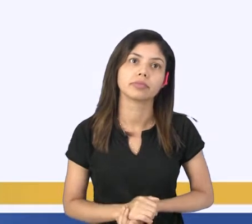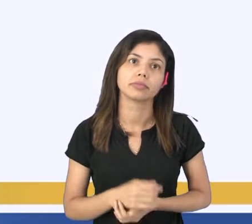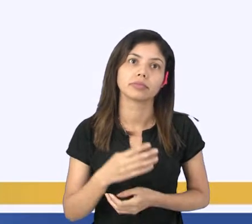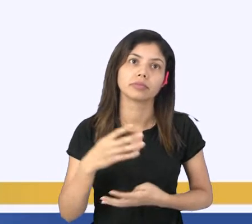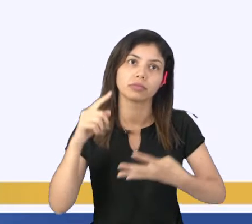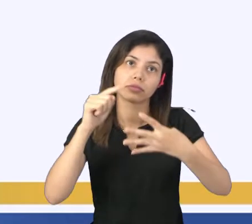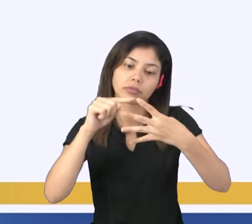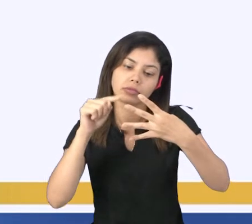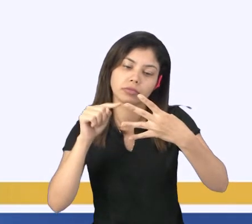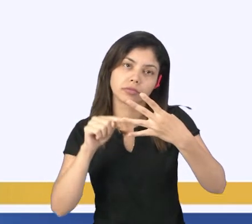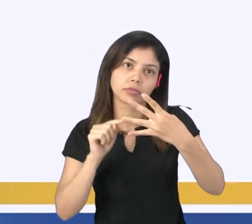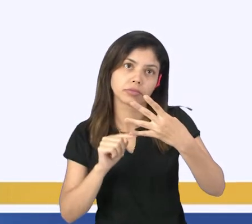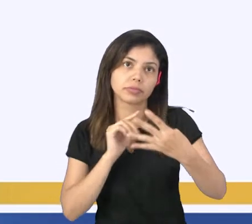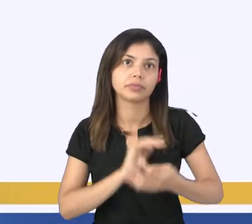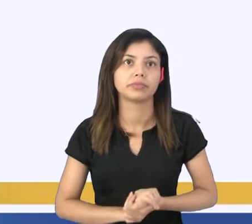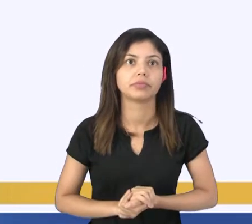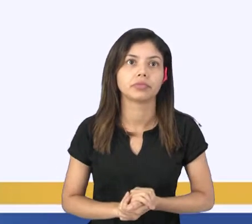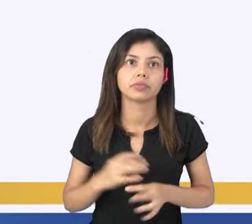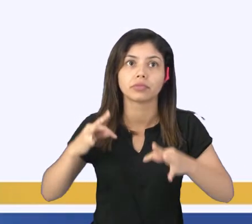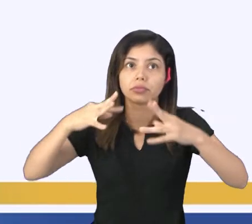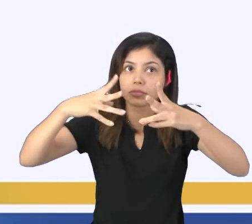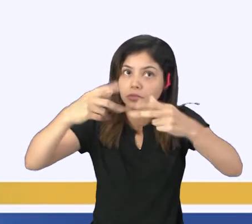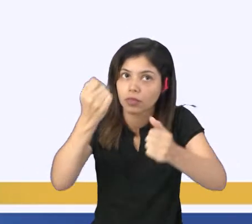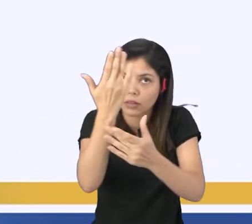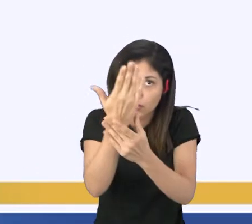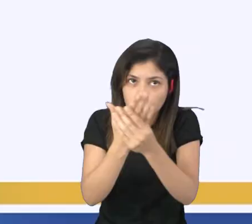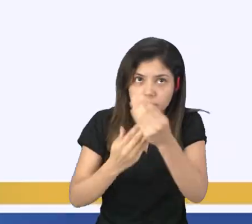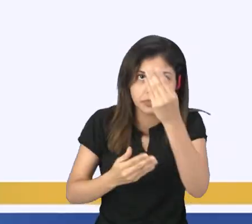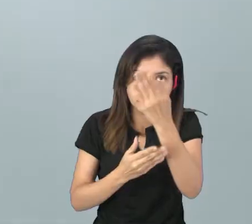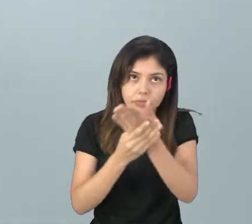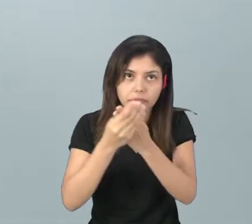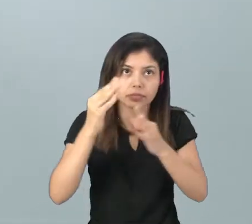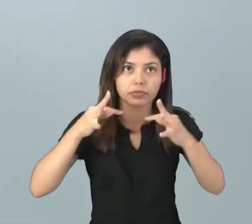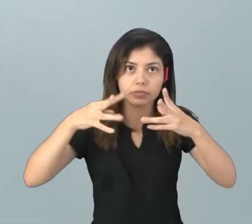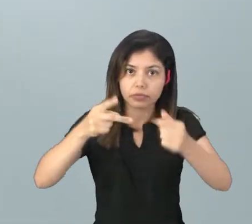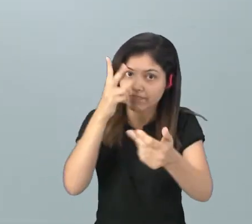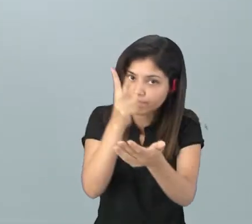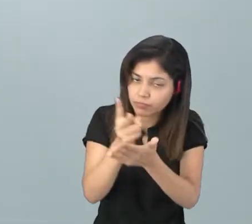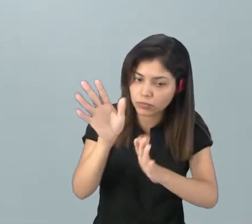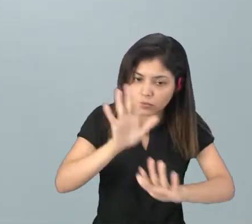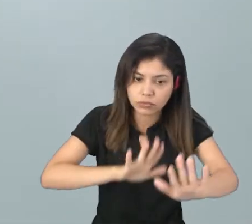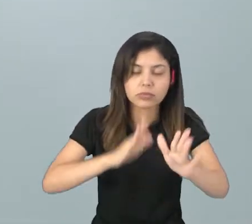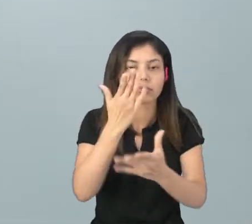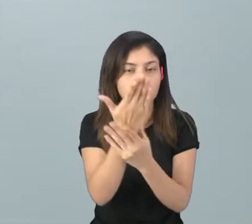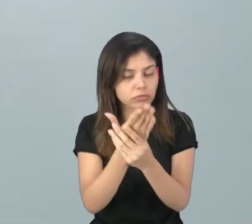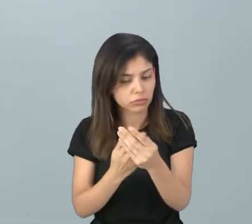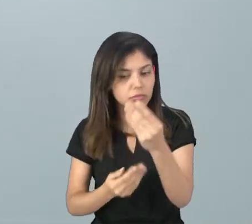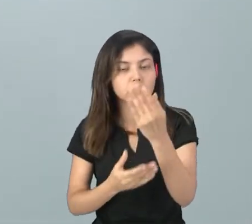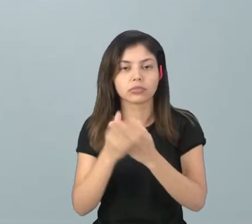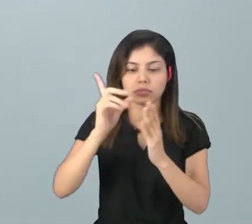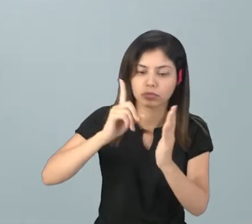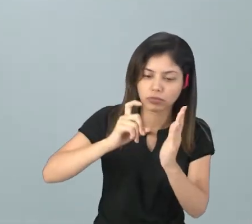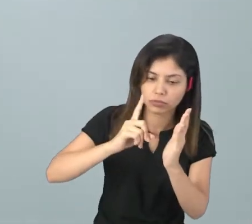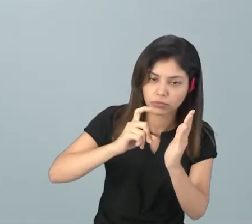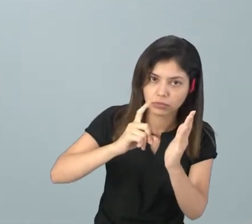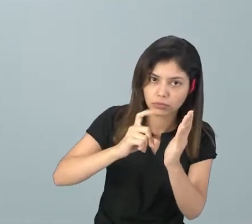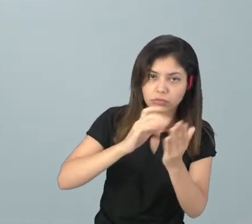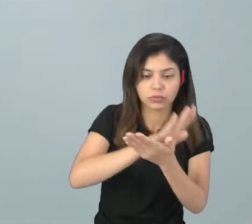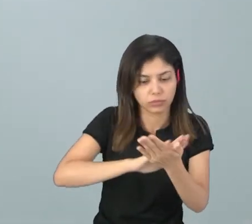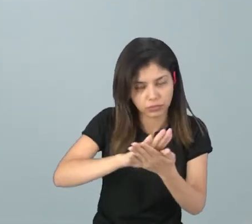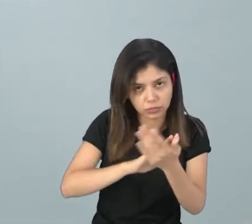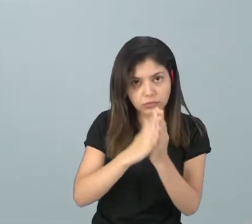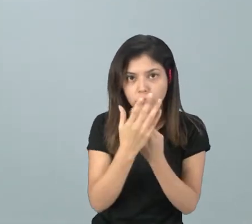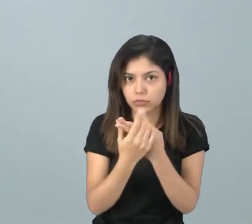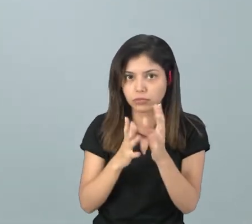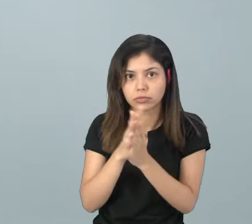higienize todo o tempo, com toda atenção e cuidado. Então, procure lavar as mãos, passar o álcool gel, ficar